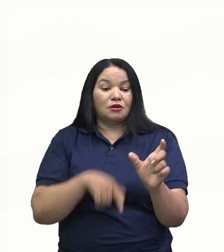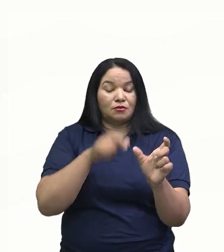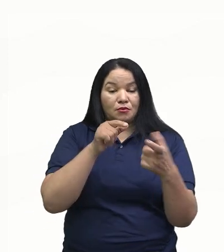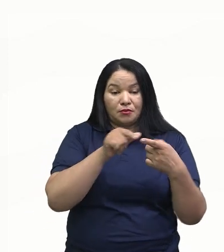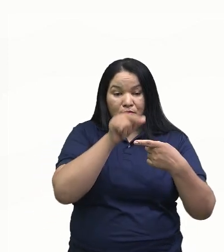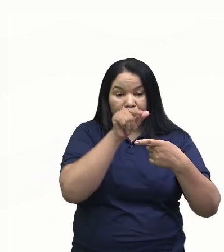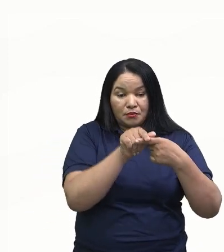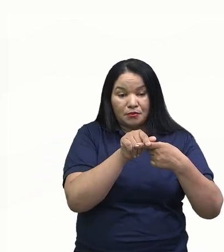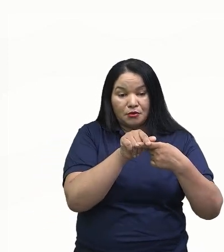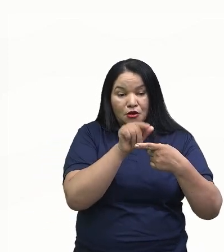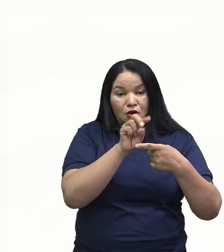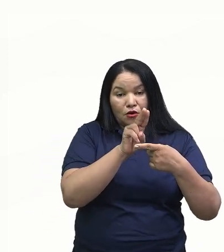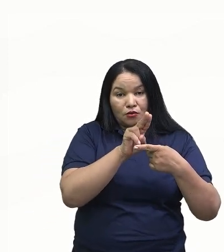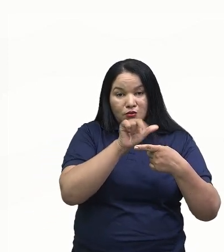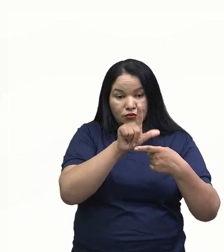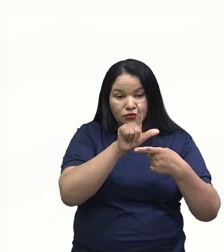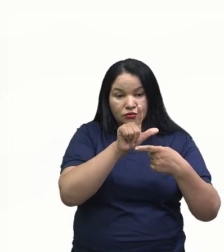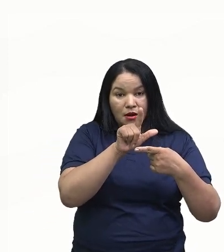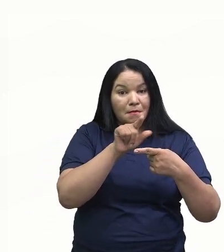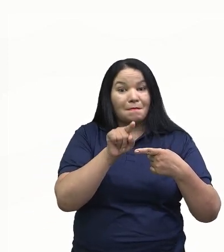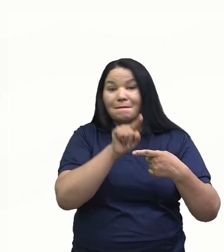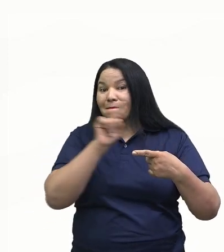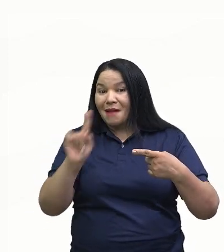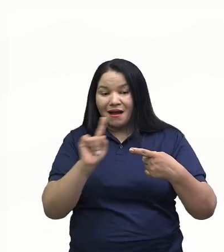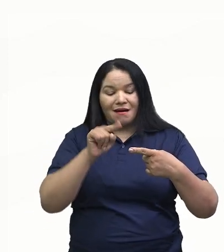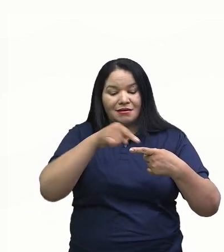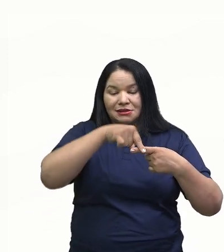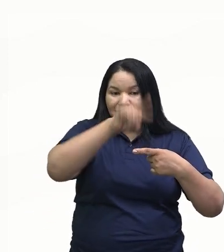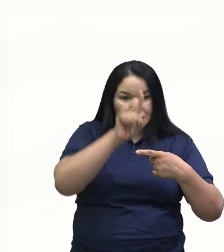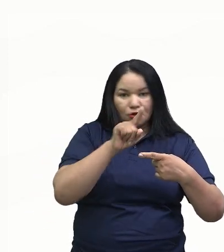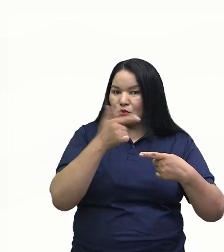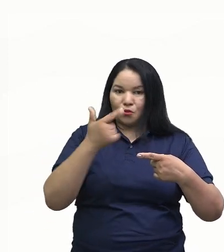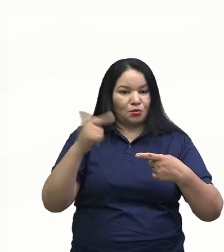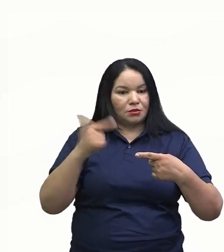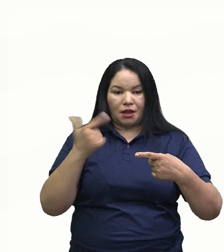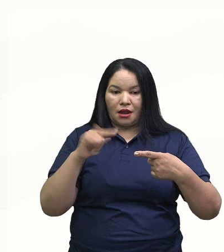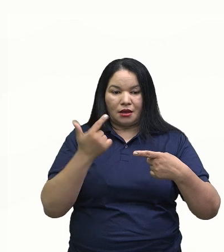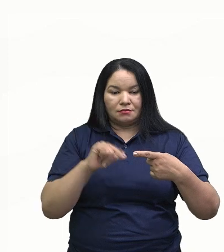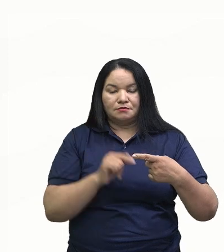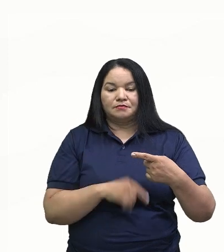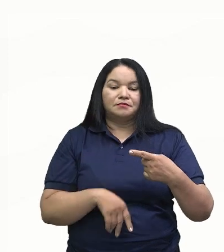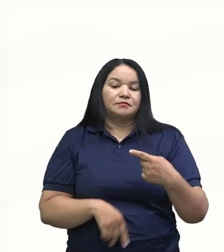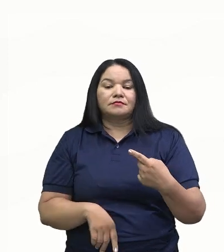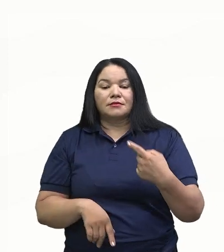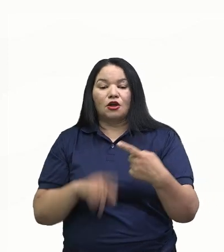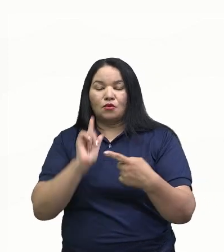forte, mesmo que não tenha acentuação gráfica, ainda